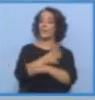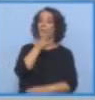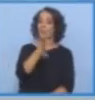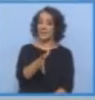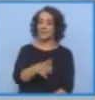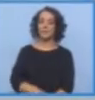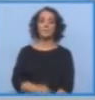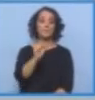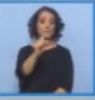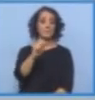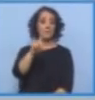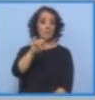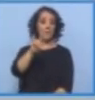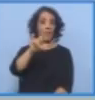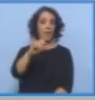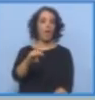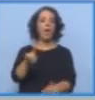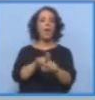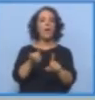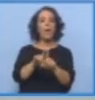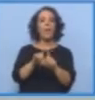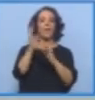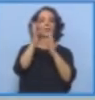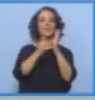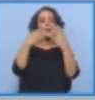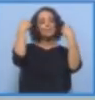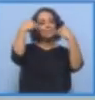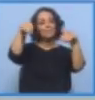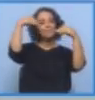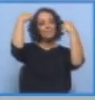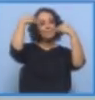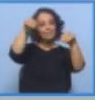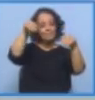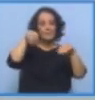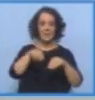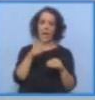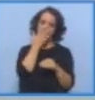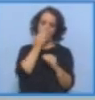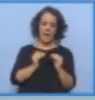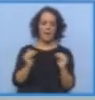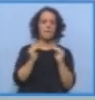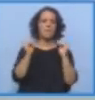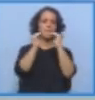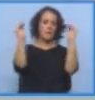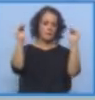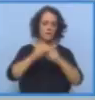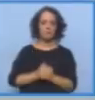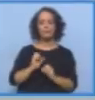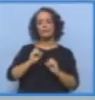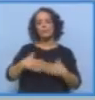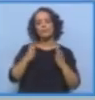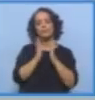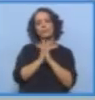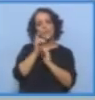que a Galileia é assim o espaço da catequese de Jesus. E essa catequese tem alguns níveis. Começa por ser uma catequese dirigida